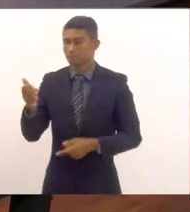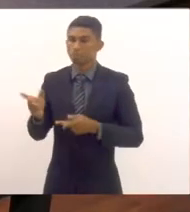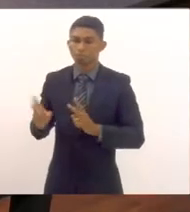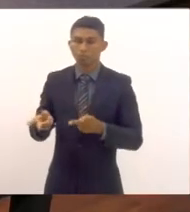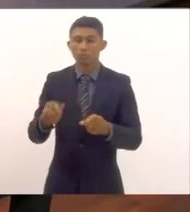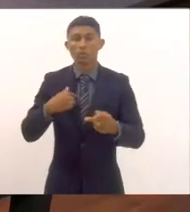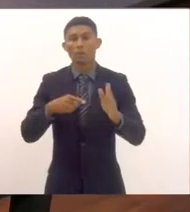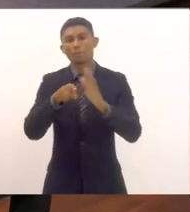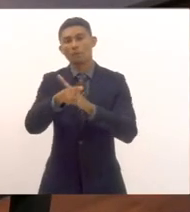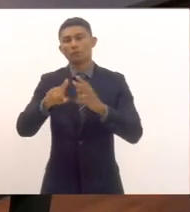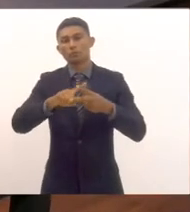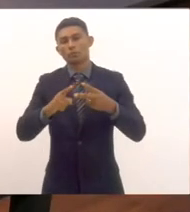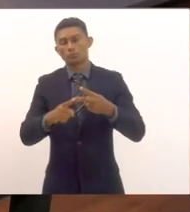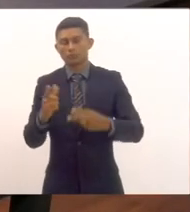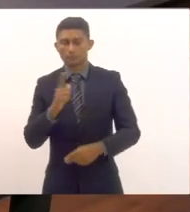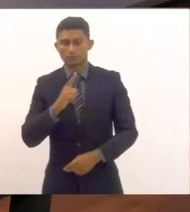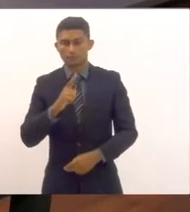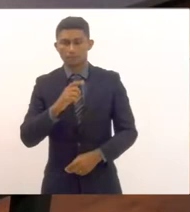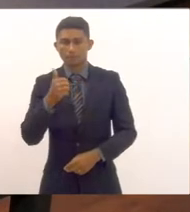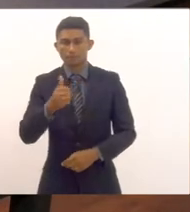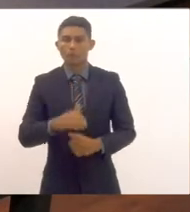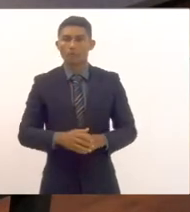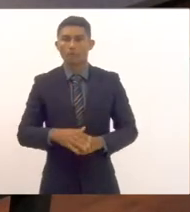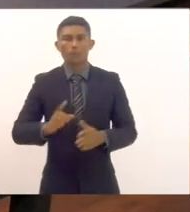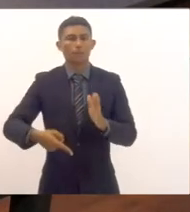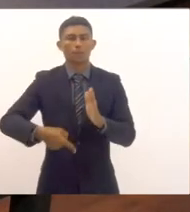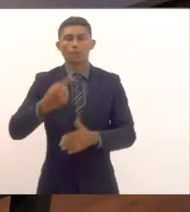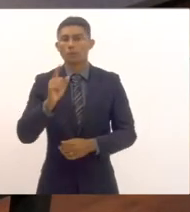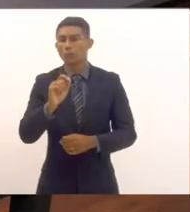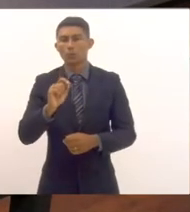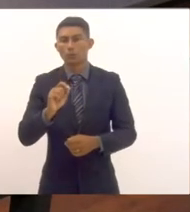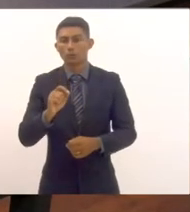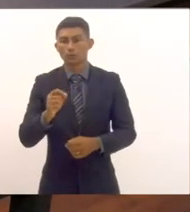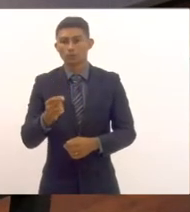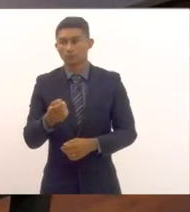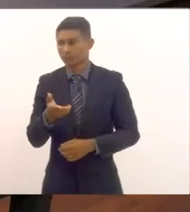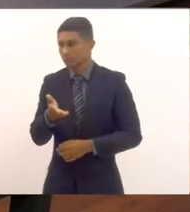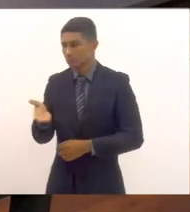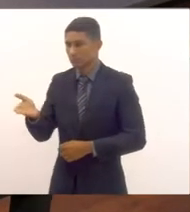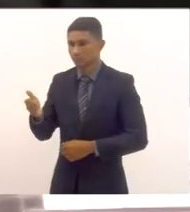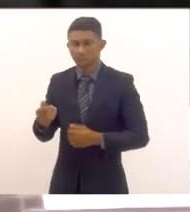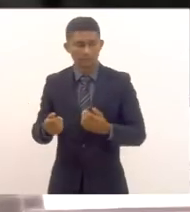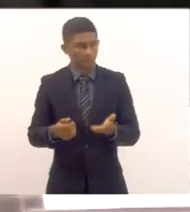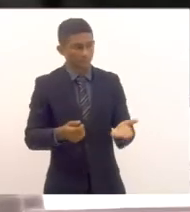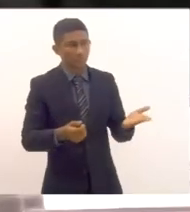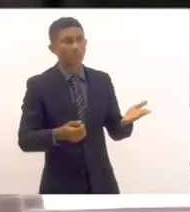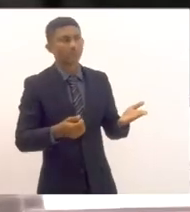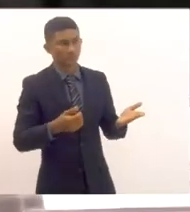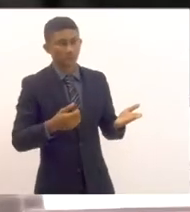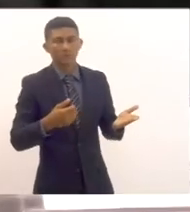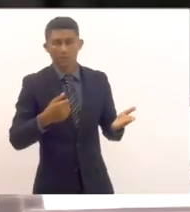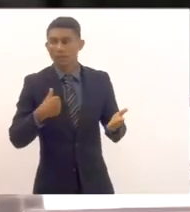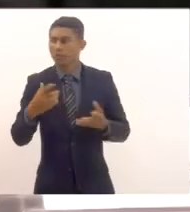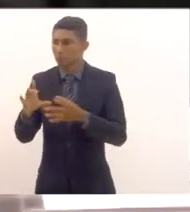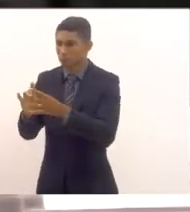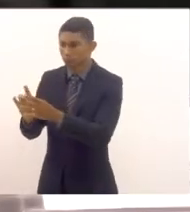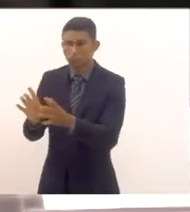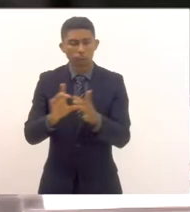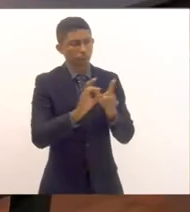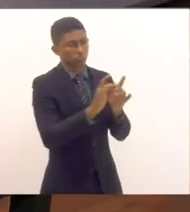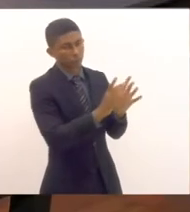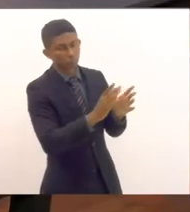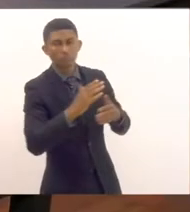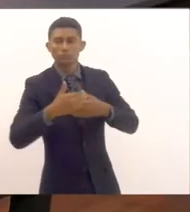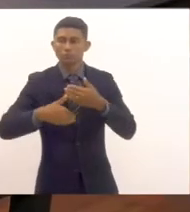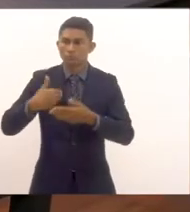a gente já tenho duas perguntas a serem formuladas eu gosto primeiros eu vi aqui hoje meus pais adotivos formulando as perguntas de acordo com que eu vou